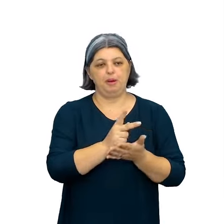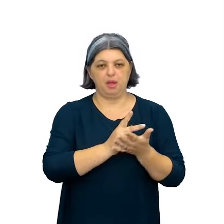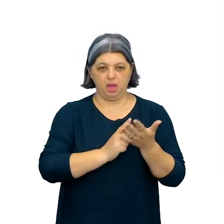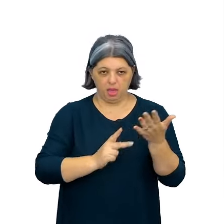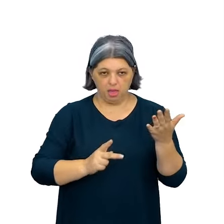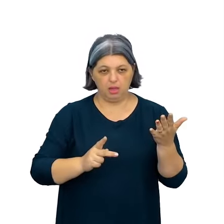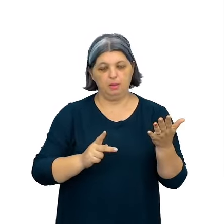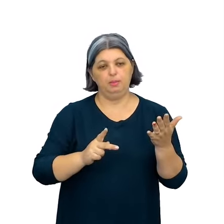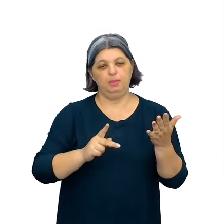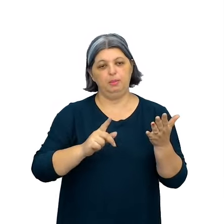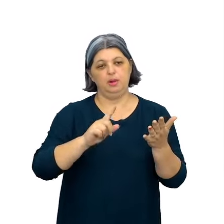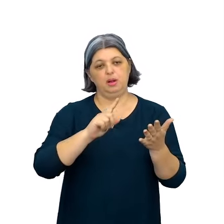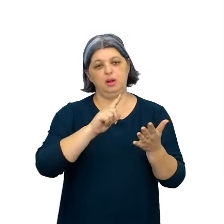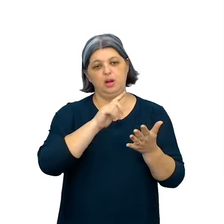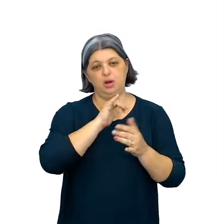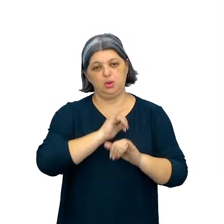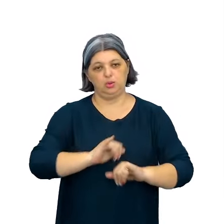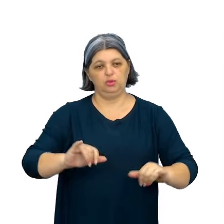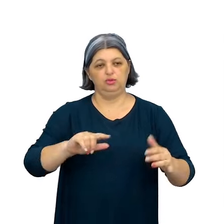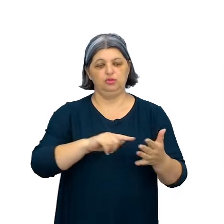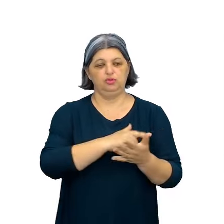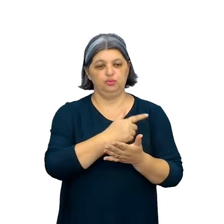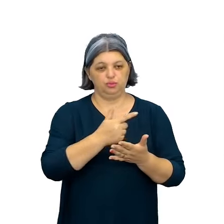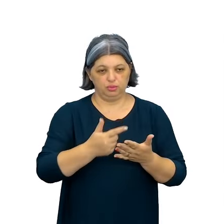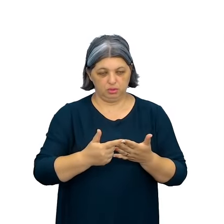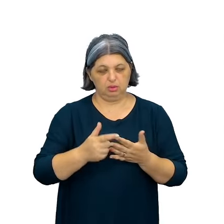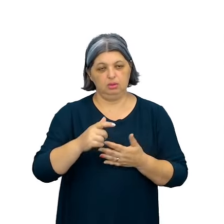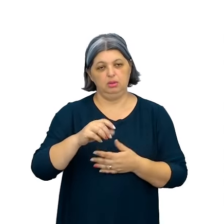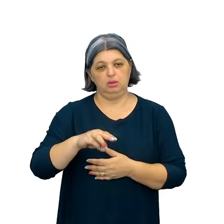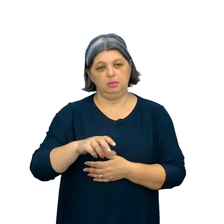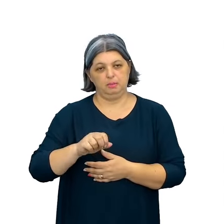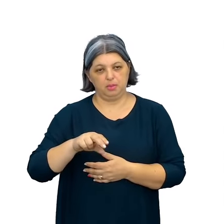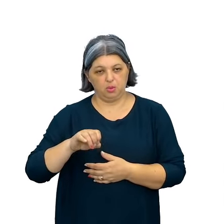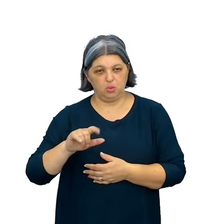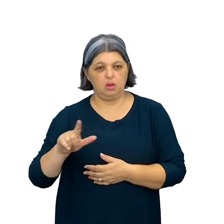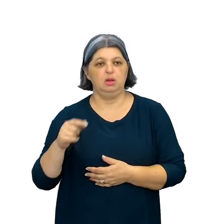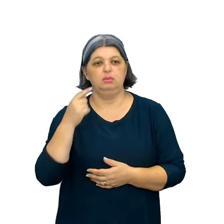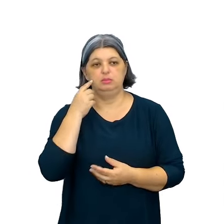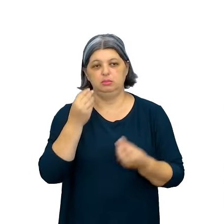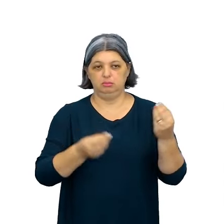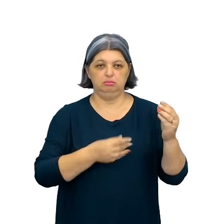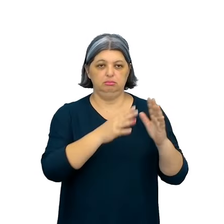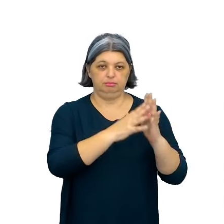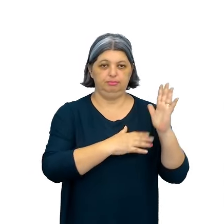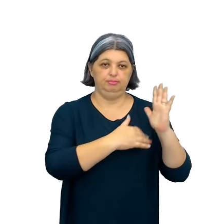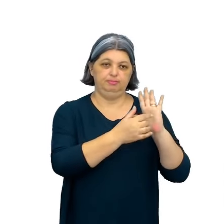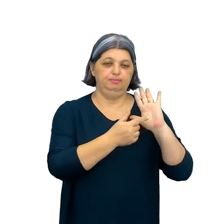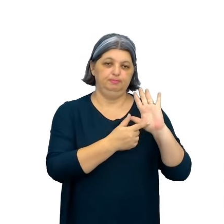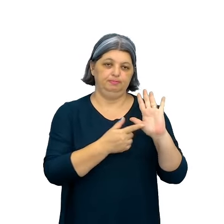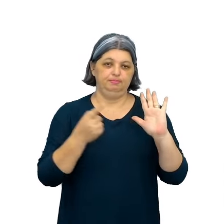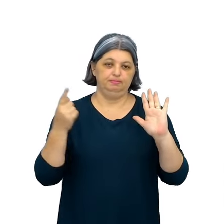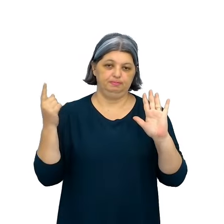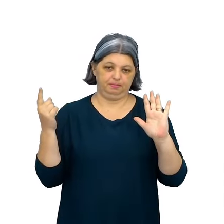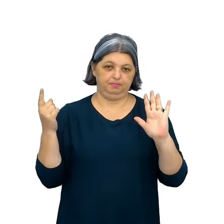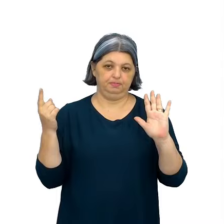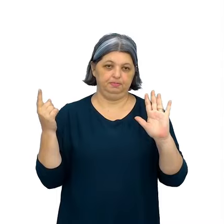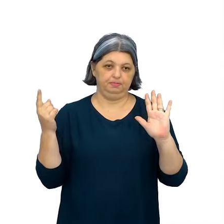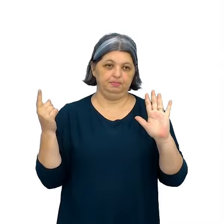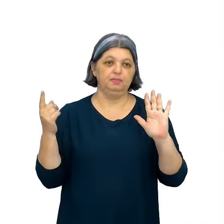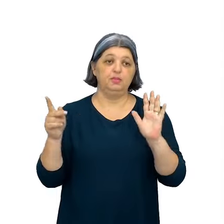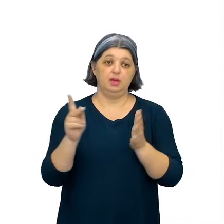notícia de jornal, do Manuel Bandeira, e transportasse aqui para esse quadro que eu vou mostrar para vocês, né? Então, o gênero textual é